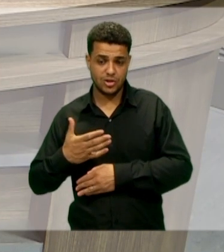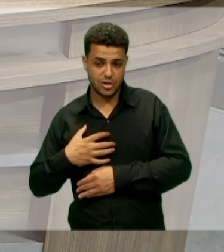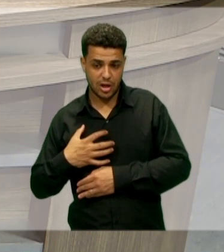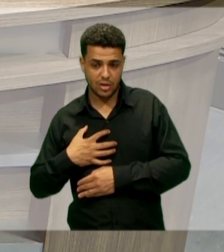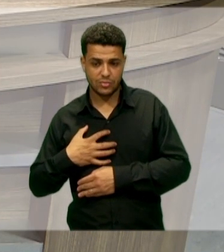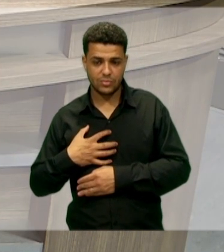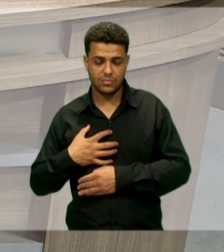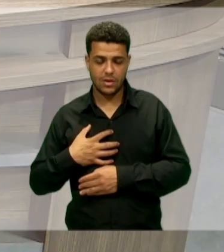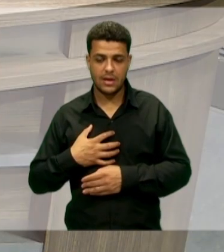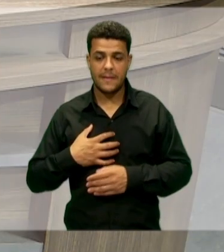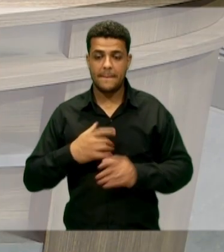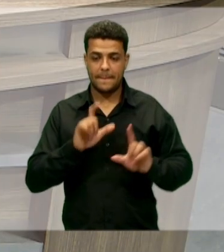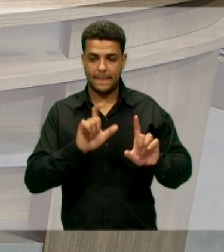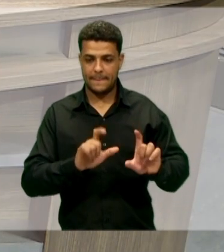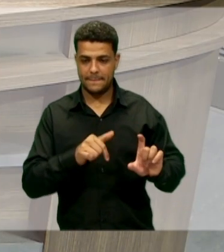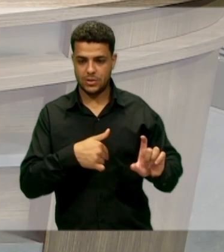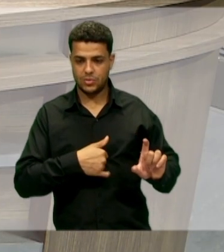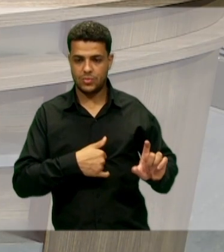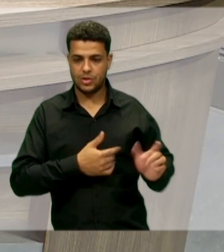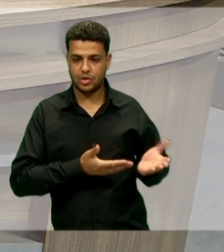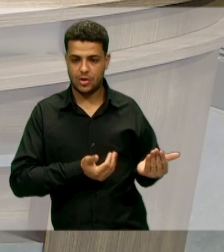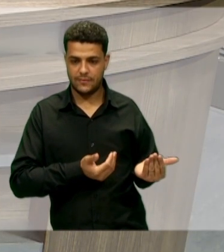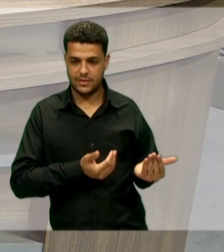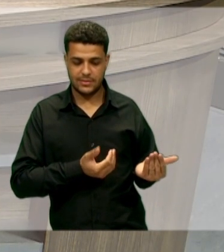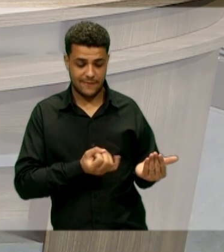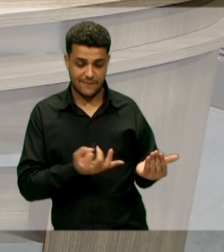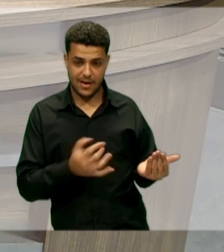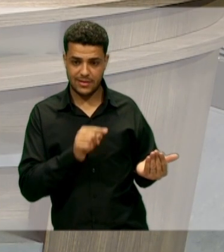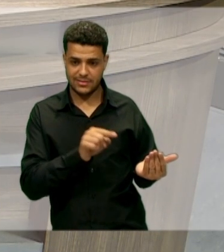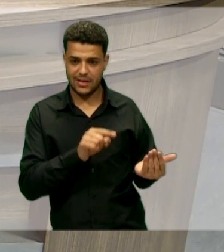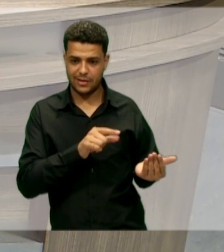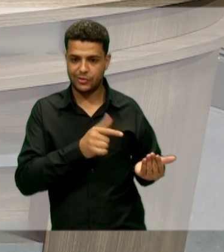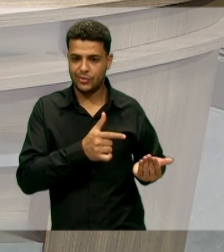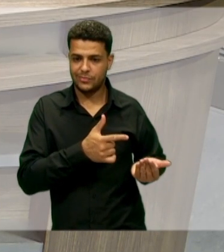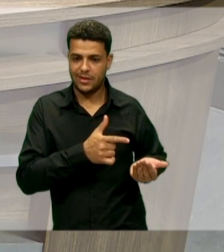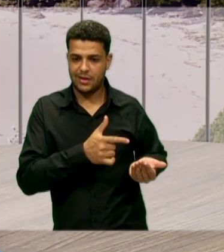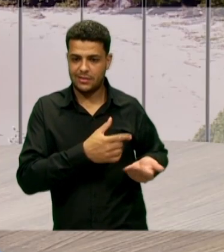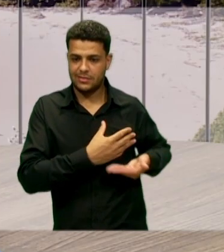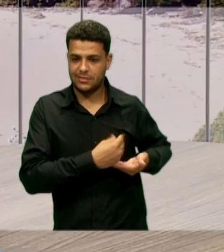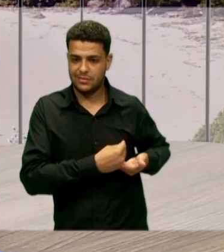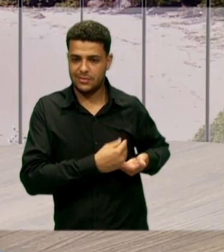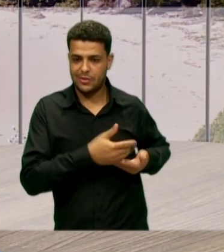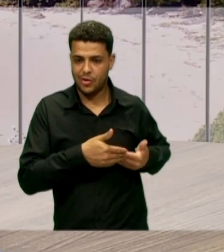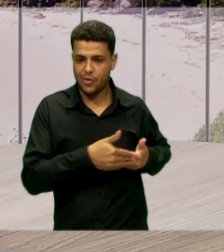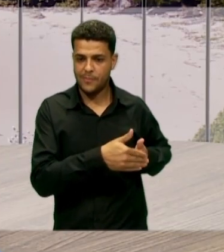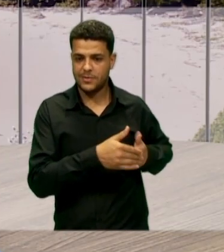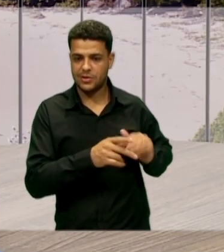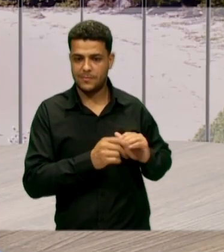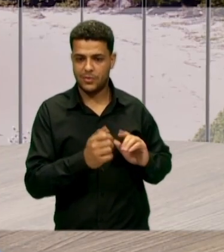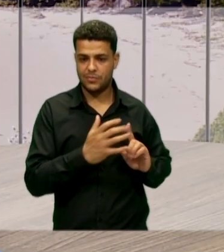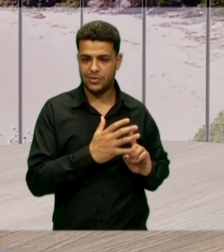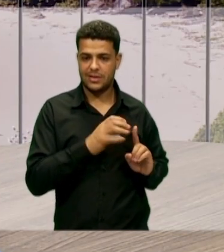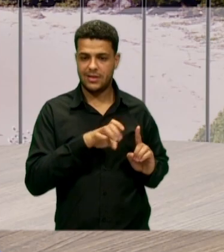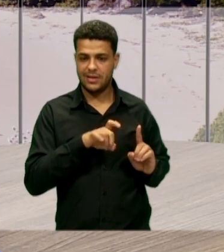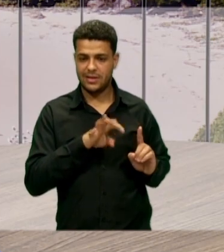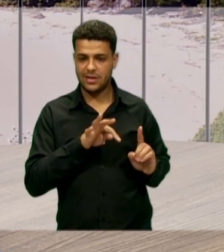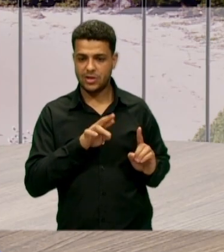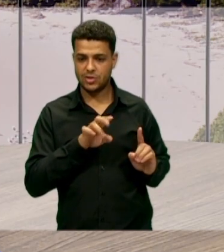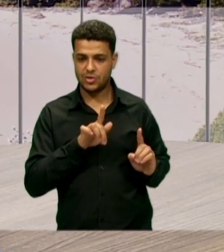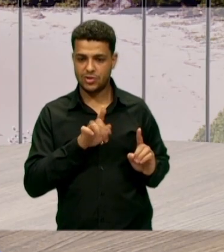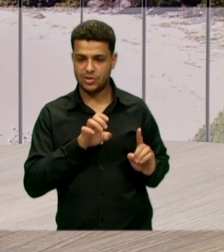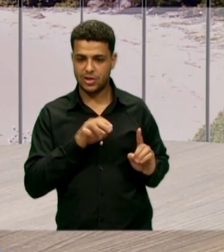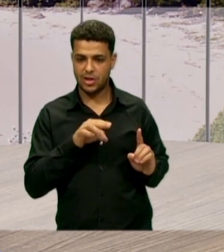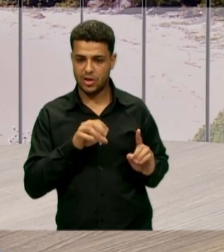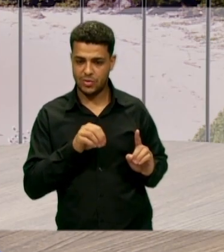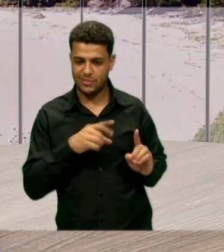jovens. Pacientes jovens, muitas delas, elas não têm o câncer de mama que surgiu a partir da exposição ao estrogênio. Lembra que eu